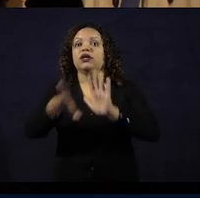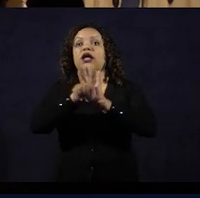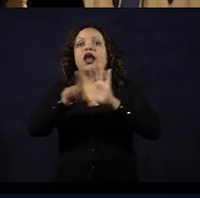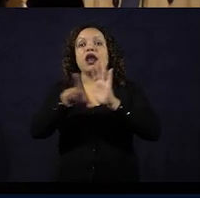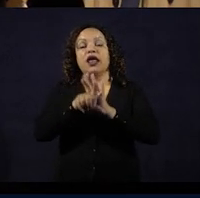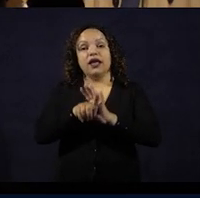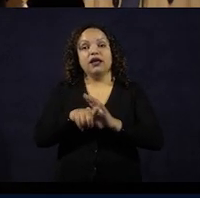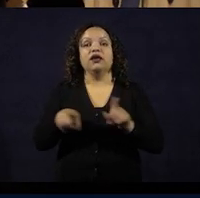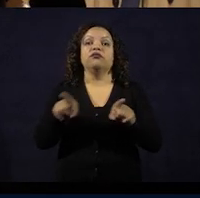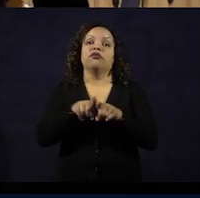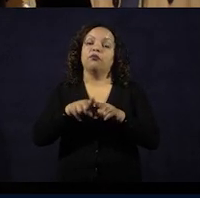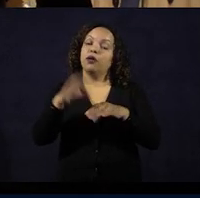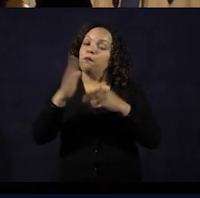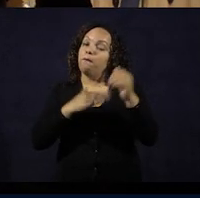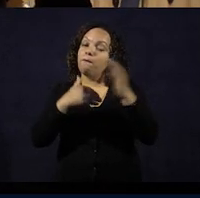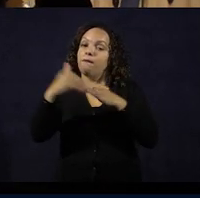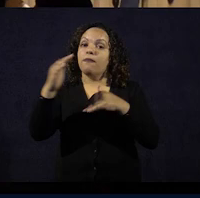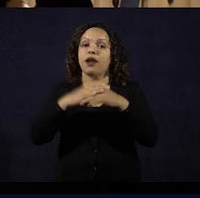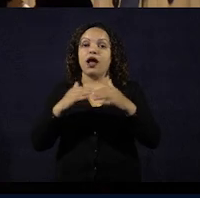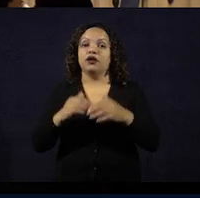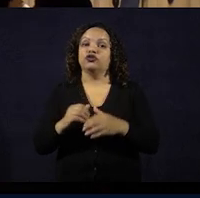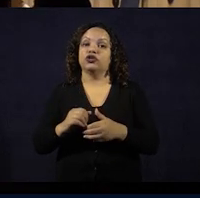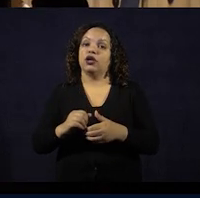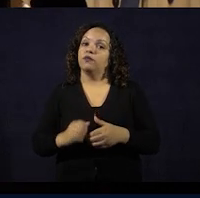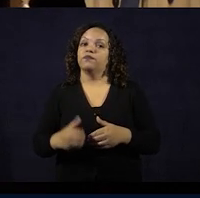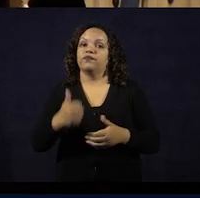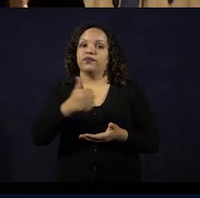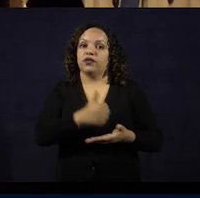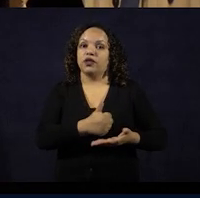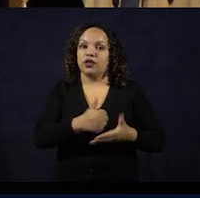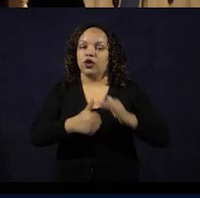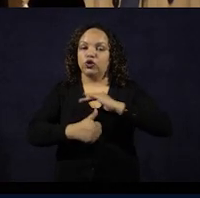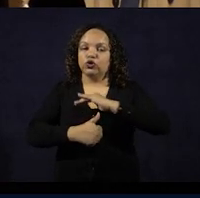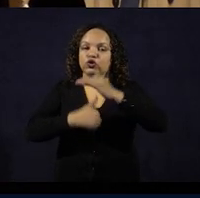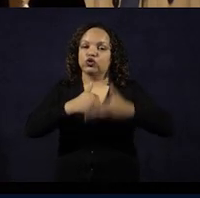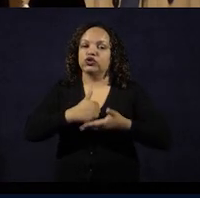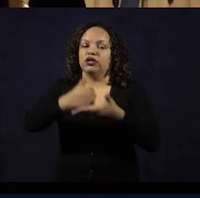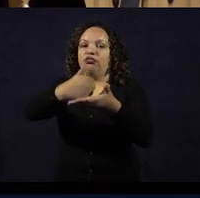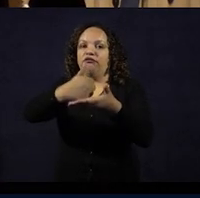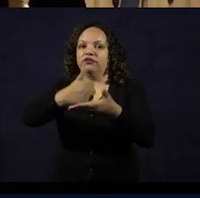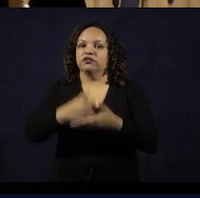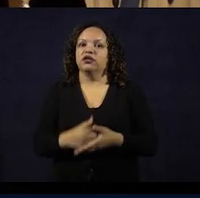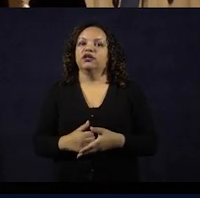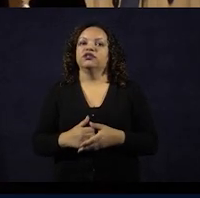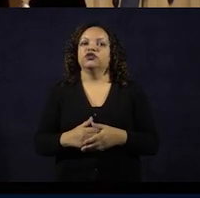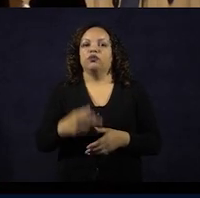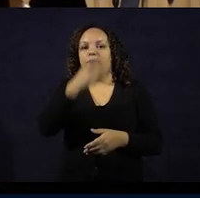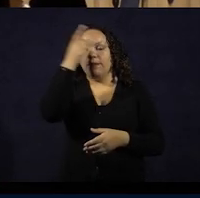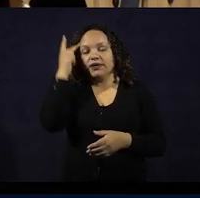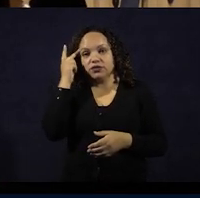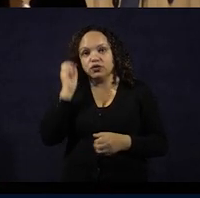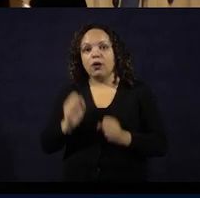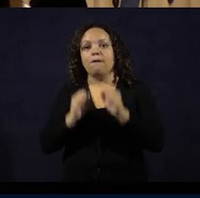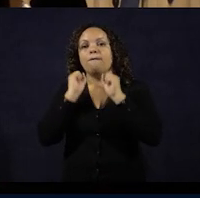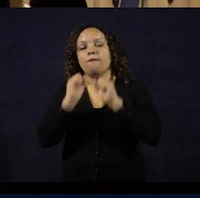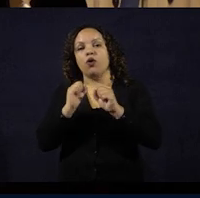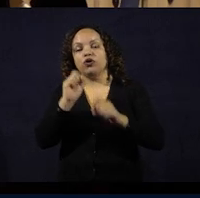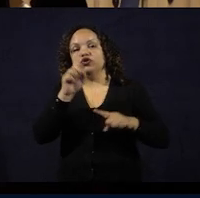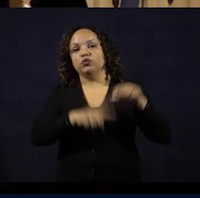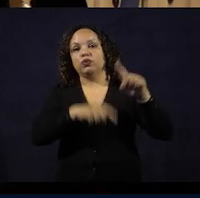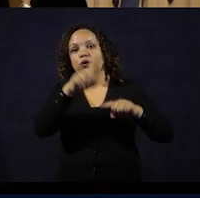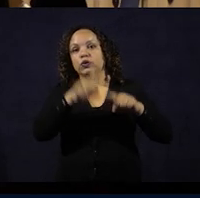para adotar práticas mais sustentáveis porque veja bem se um produtor pode produzir 40%